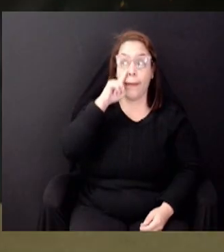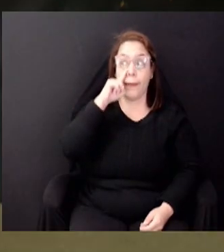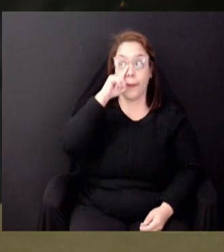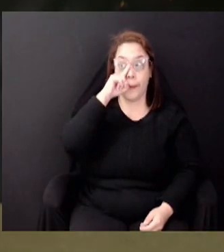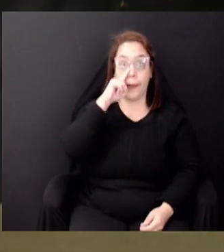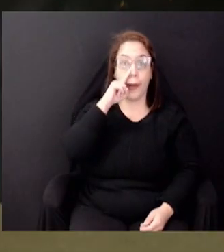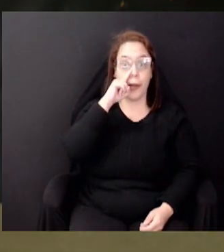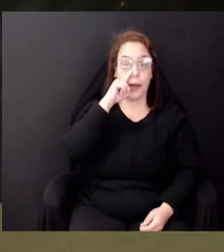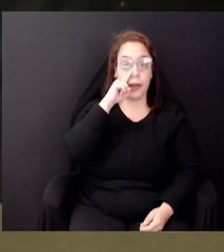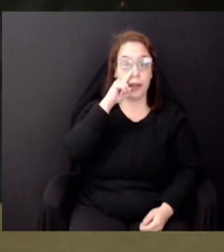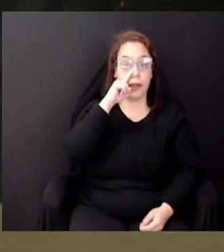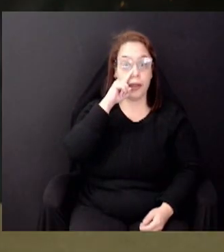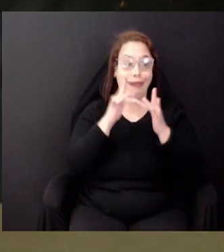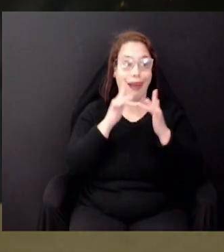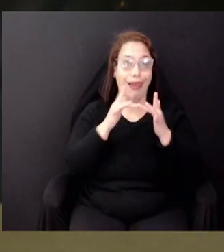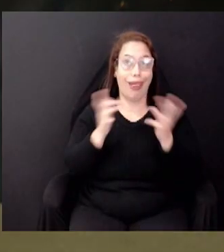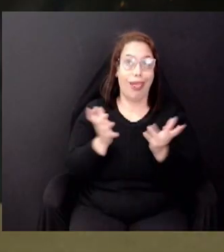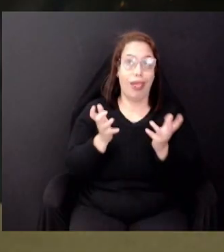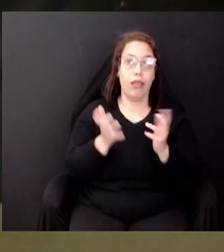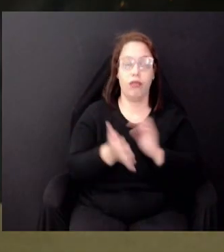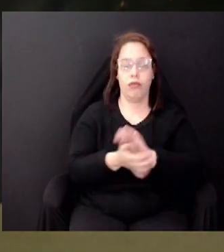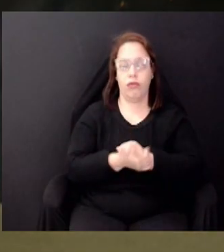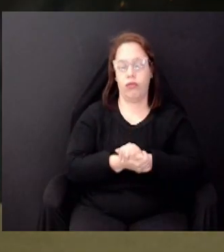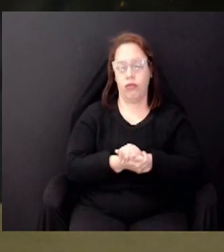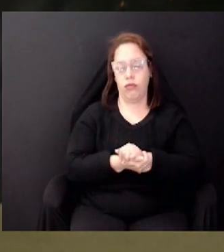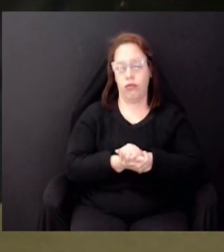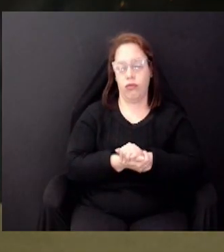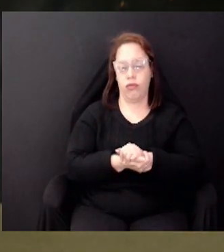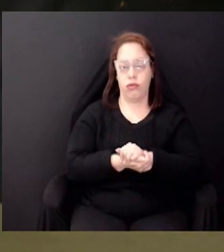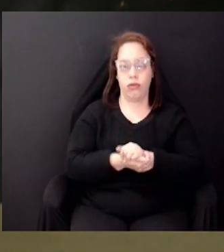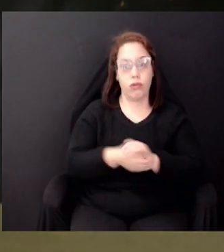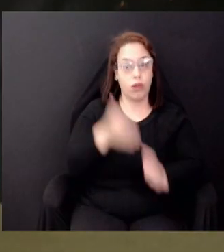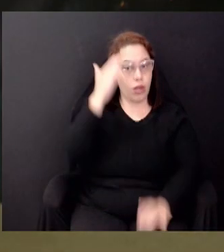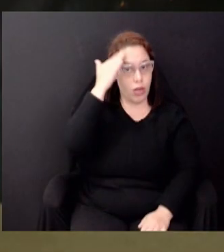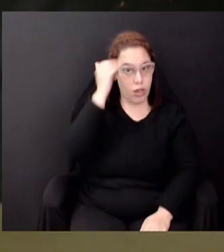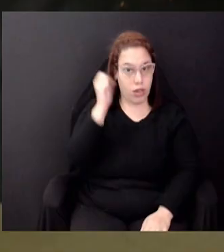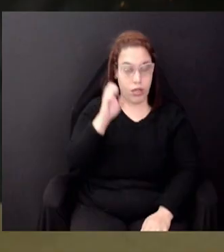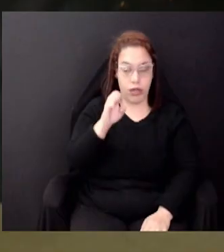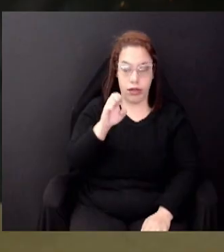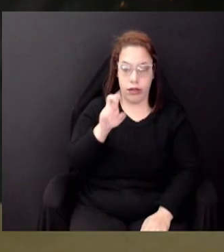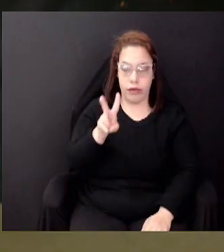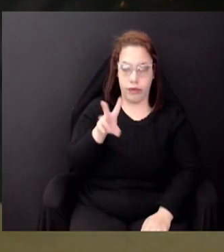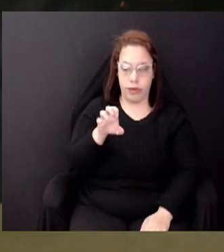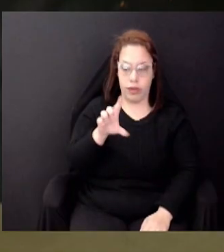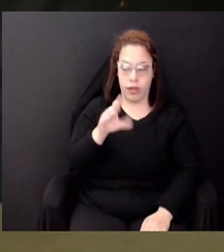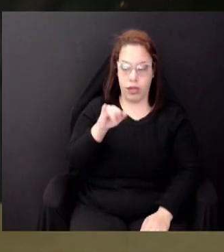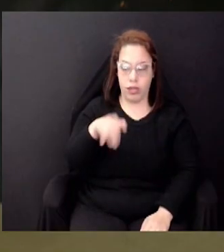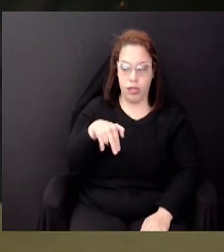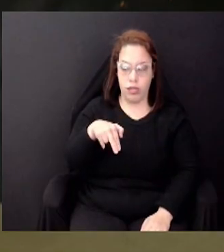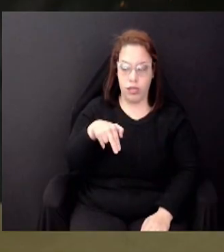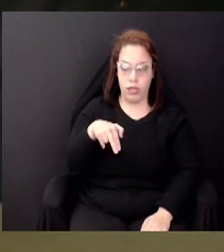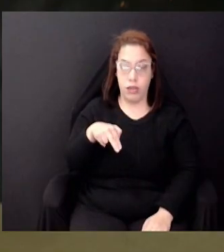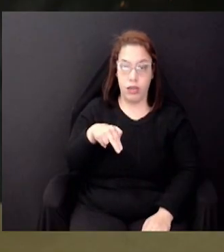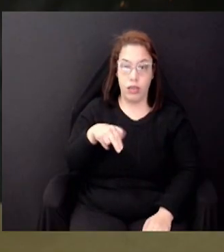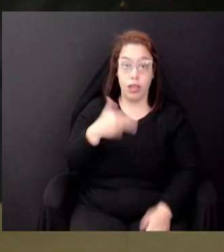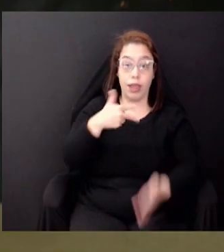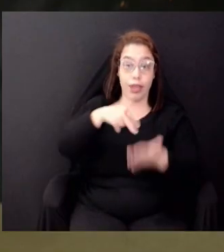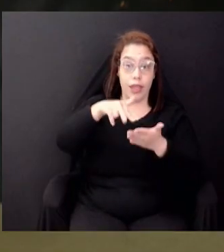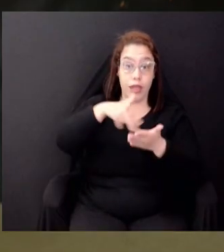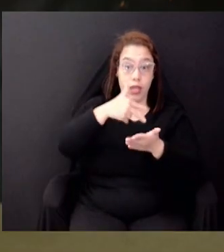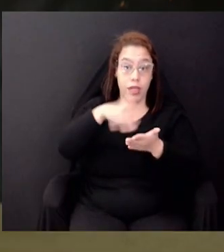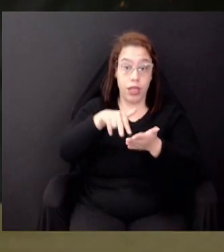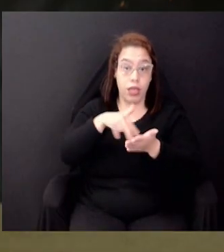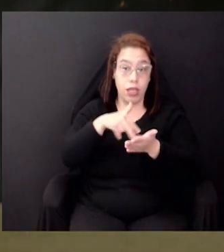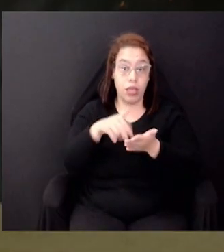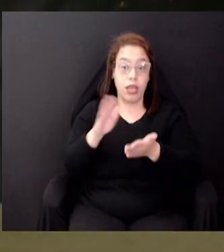conexão exacerbada. Você sabe que quando a Evelyn falou da questão da dança, você sabe que eu já me